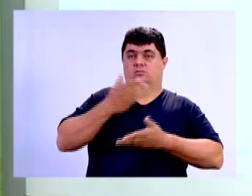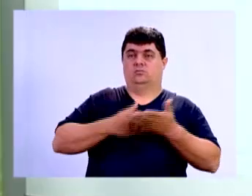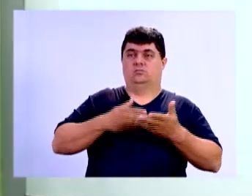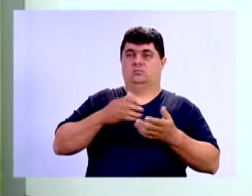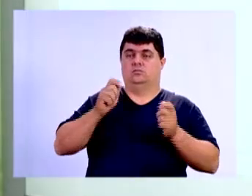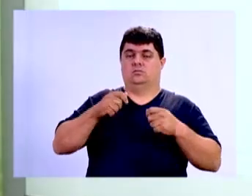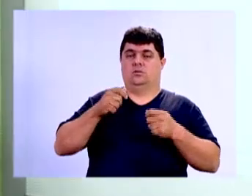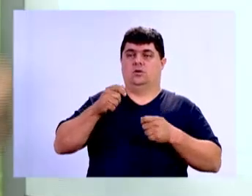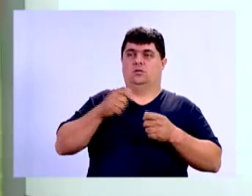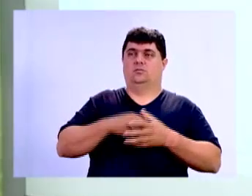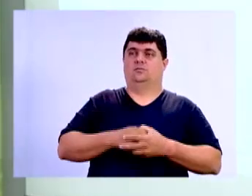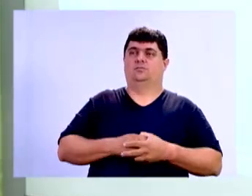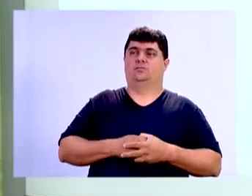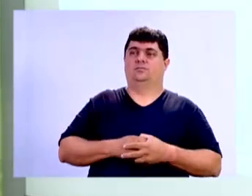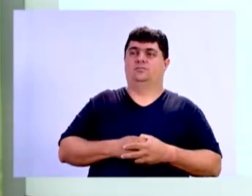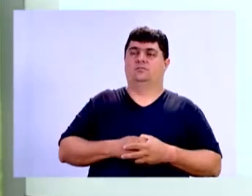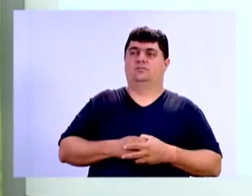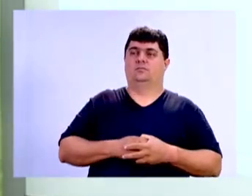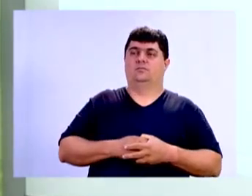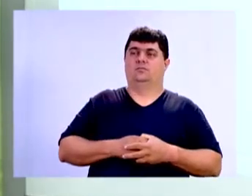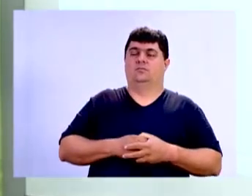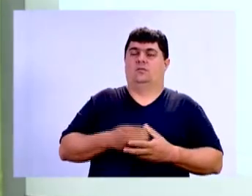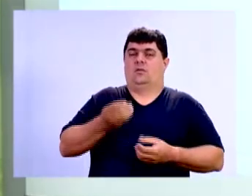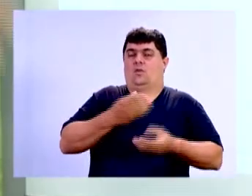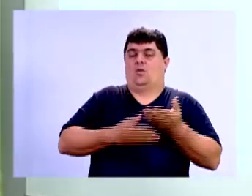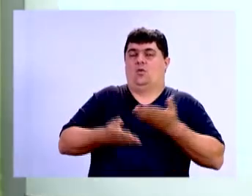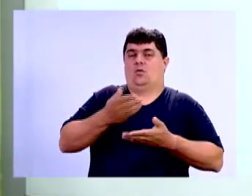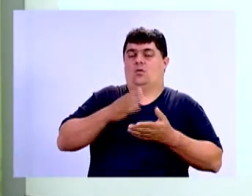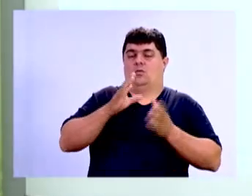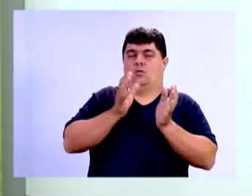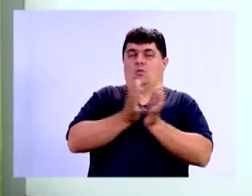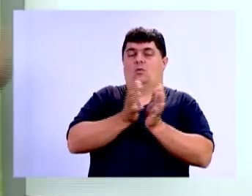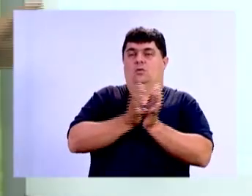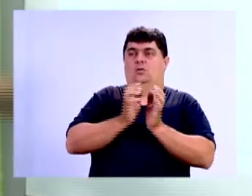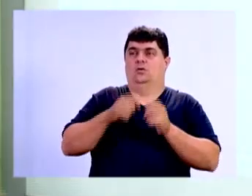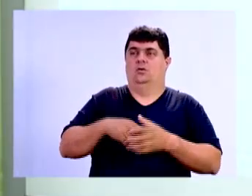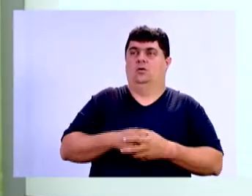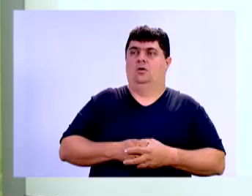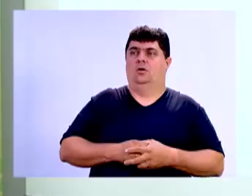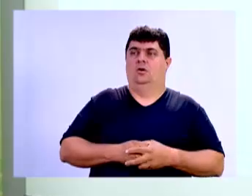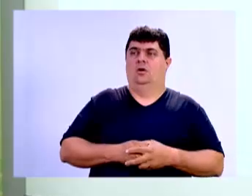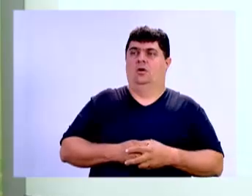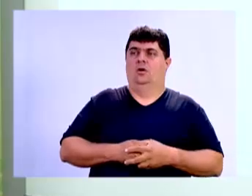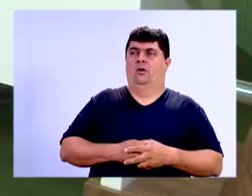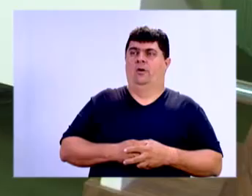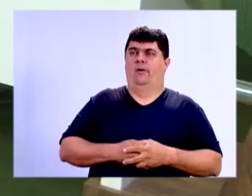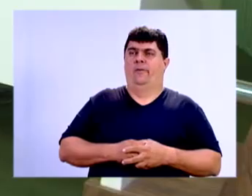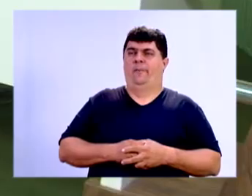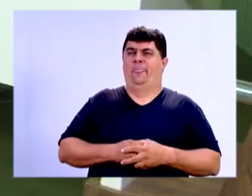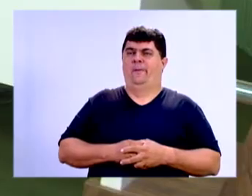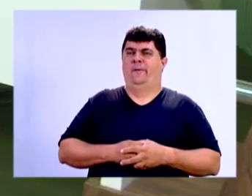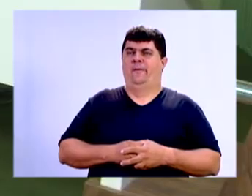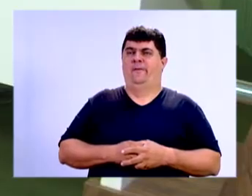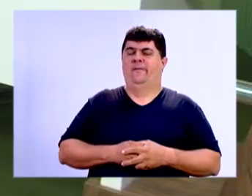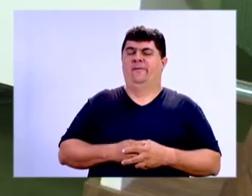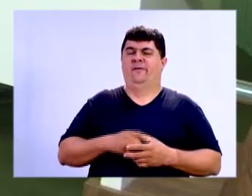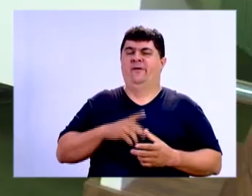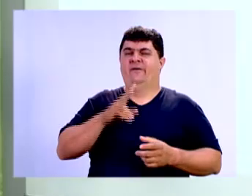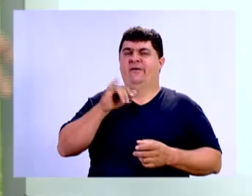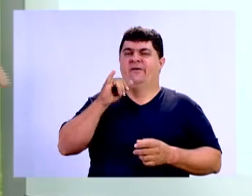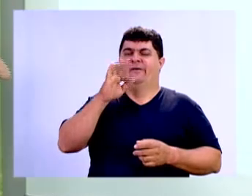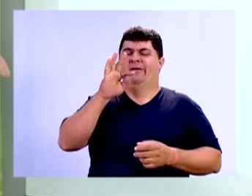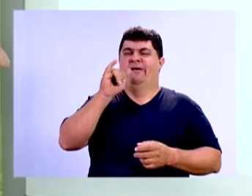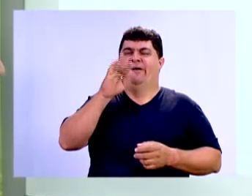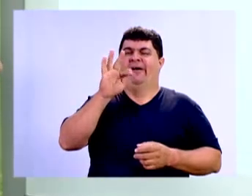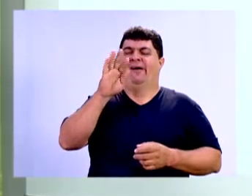navegar na coleção. No objeto não, como faço para interagir com aquela coleção de objetos. é uma das coisas, por isso que a gente vai ver interface, gente,